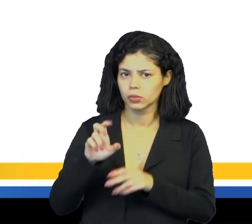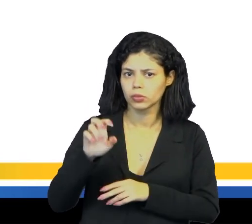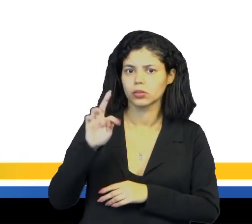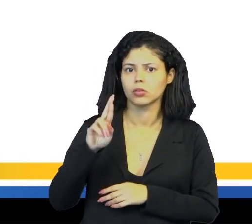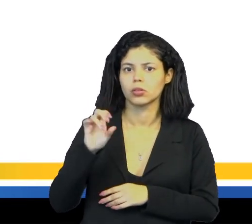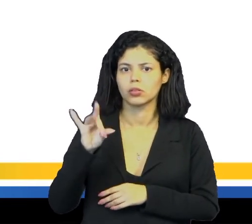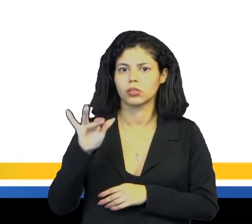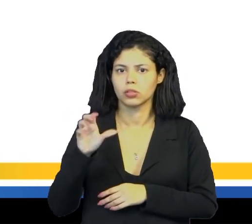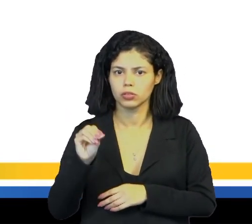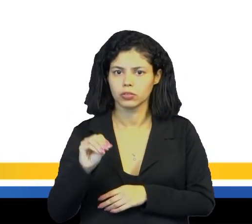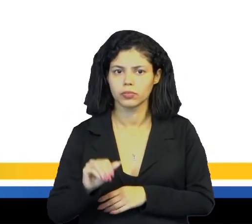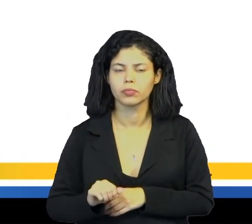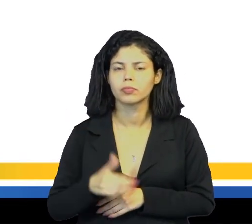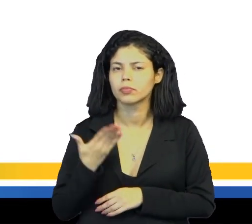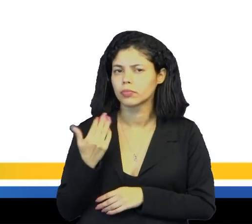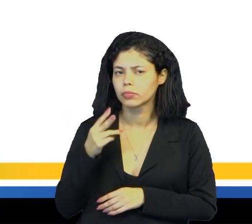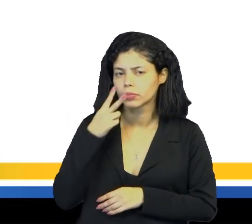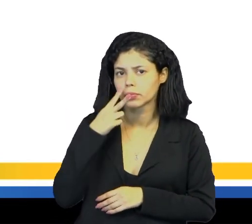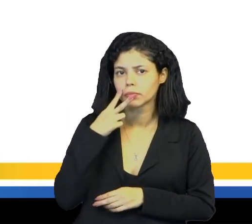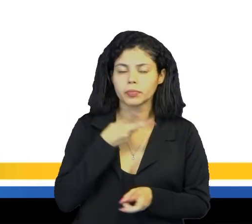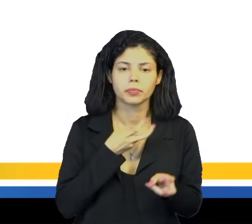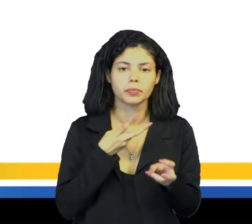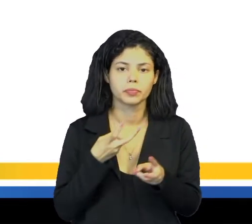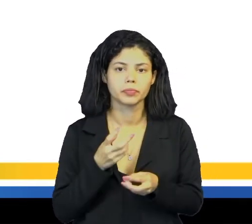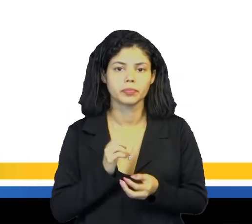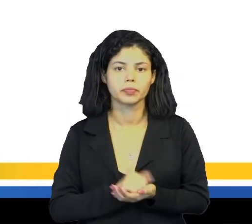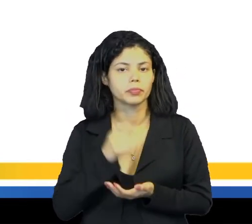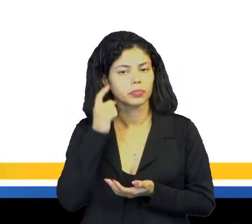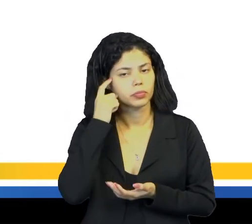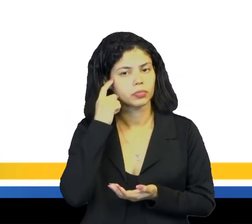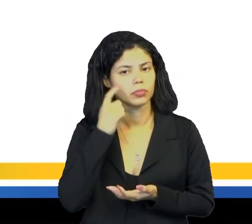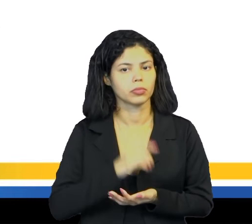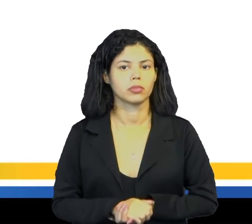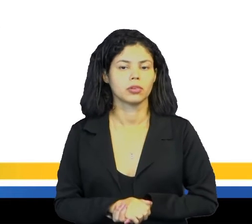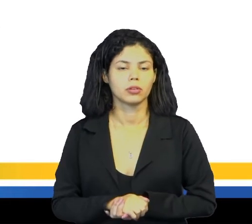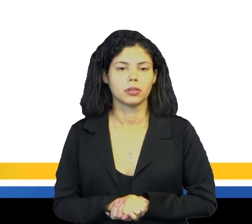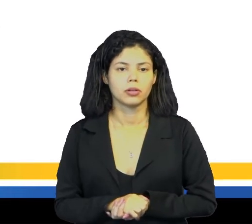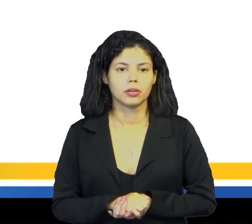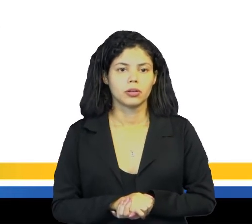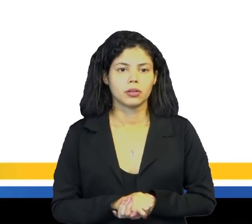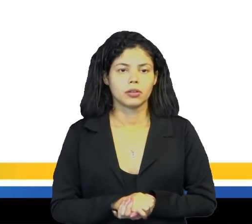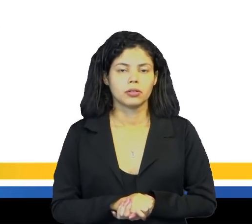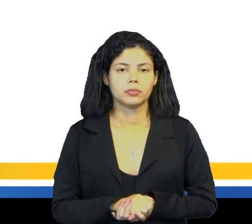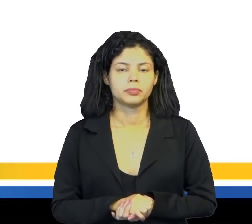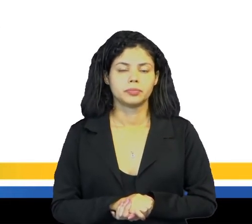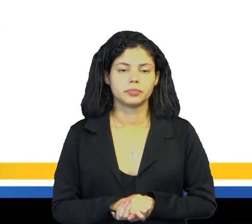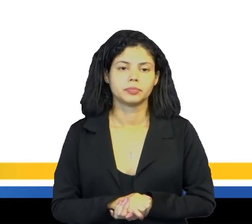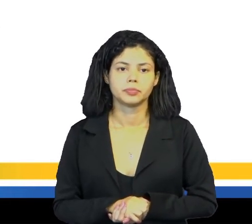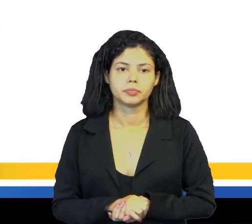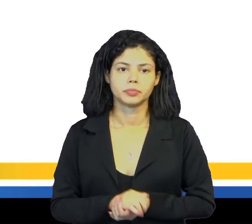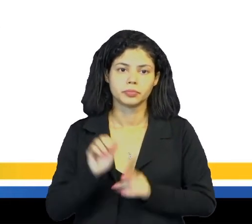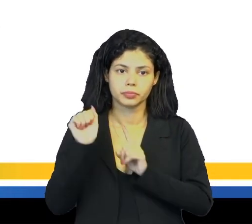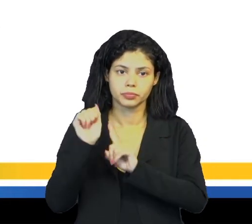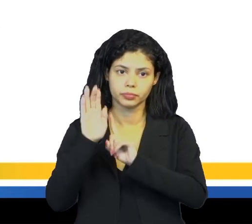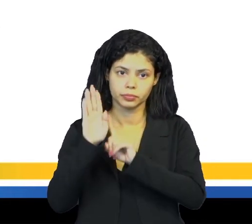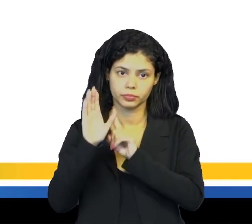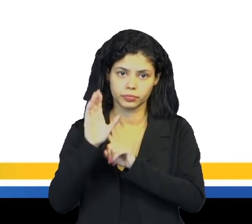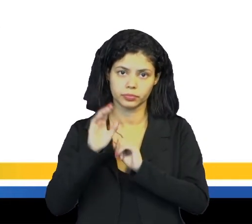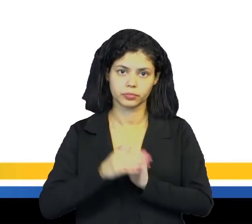teológico. Vamos lá, meninos, esperar um pouquinho, pensem, é científico, filosófico ou